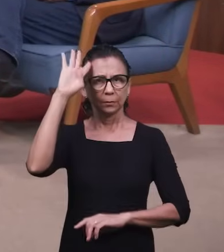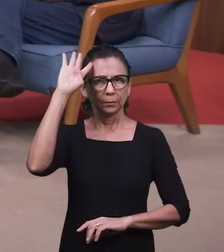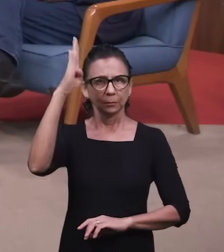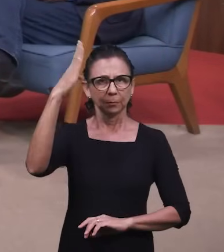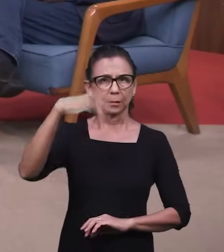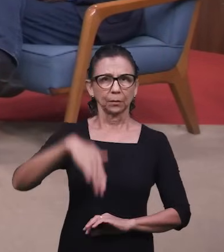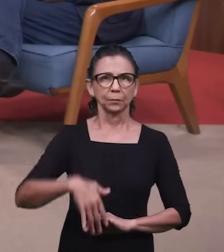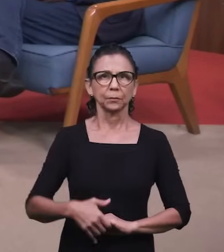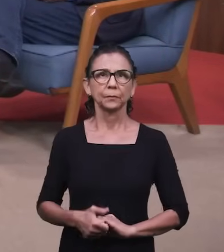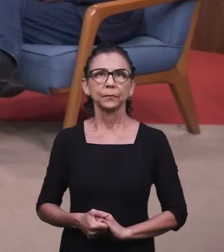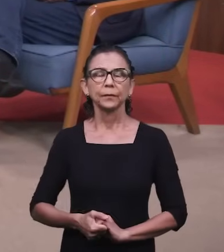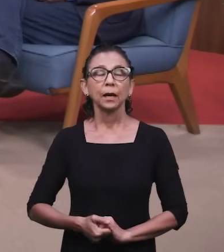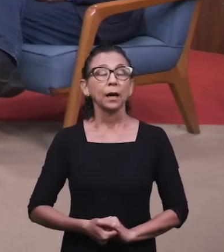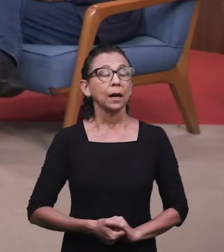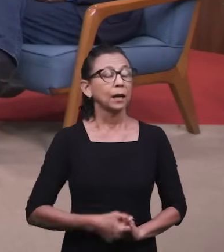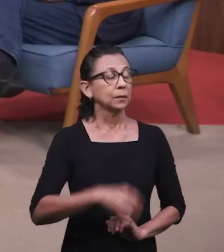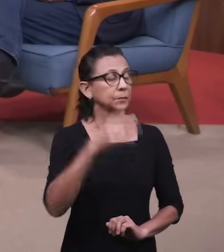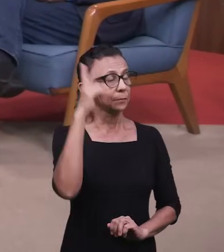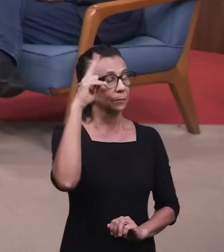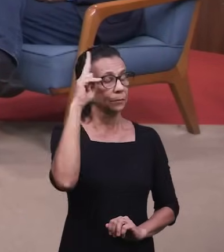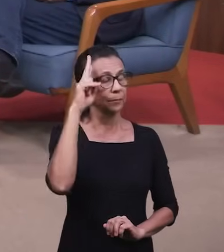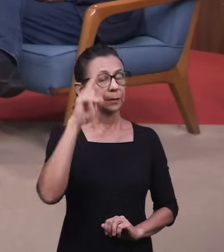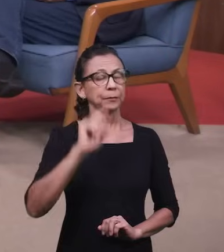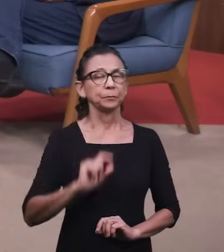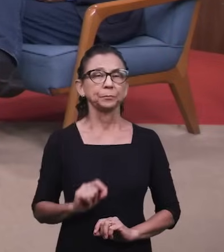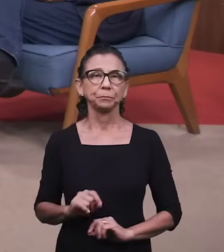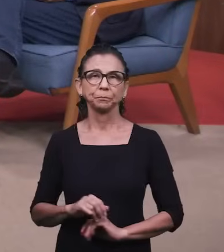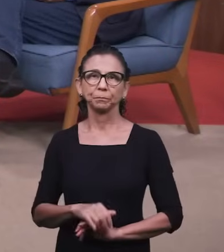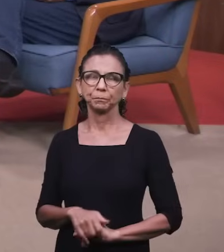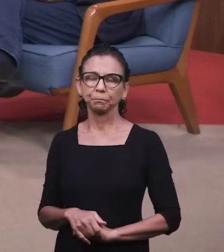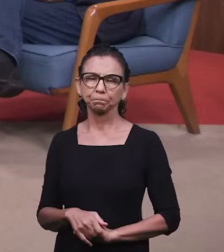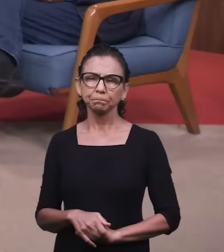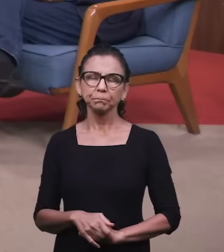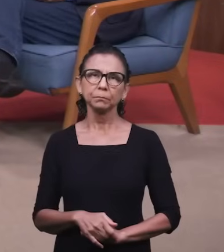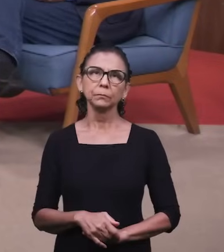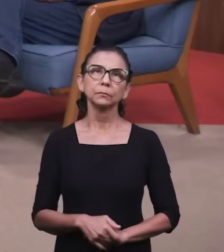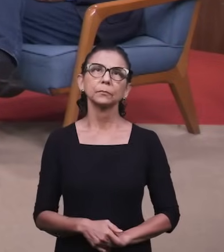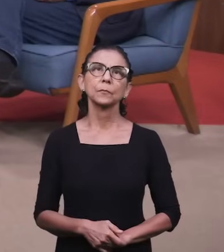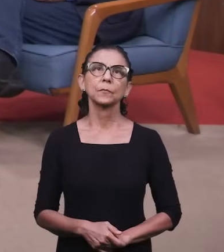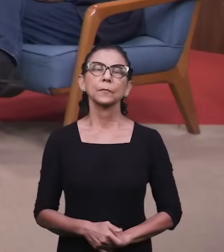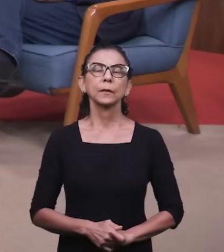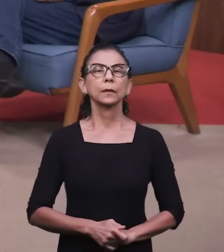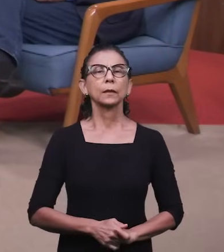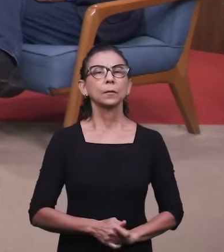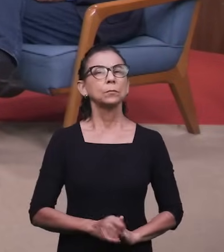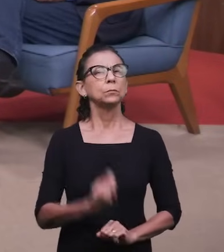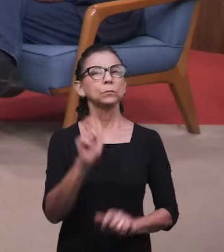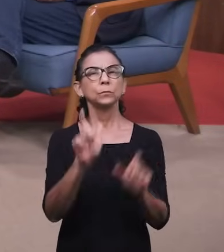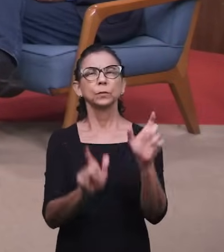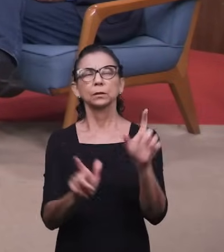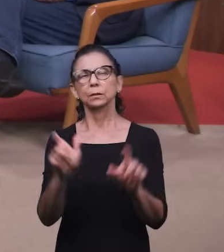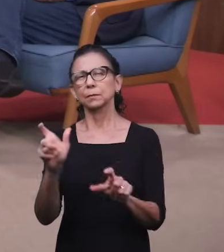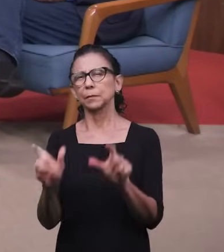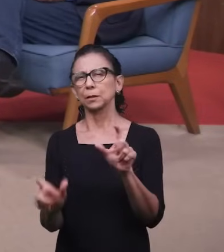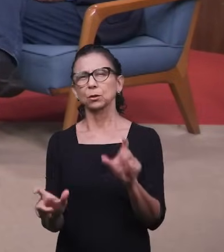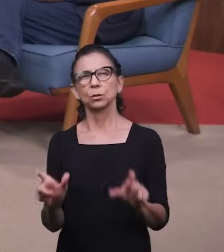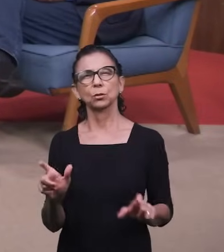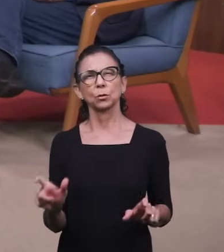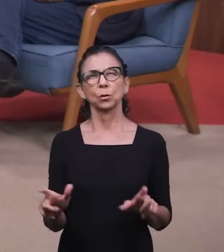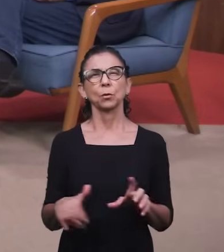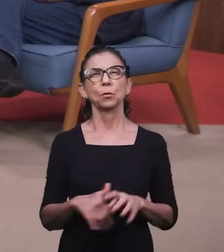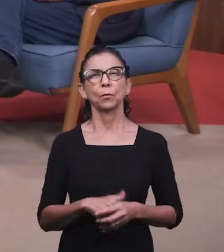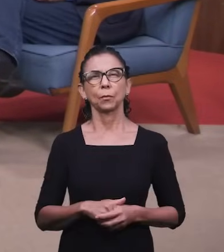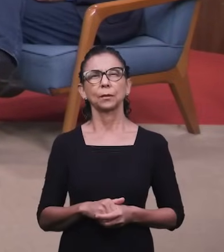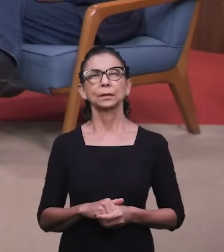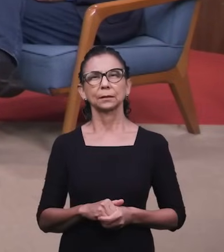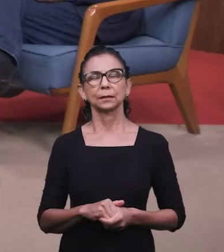profético, e me fez lembrar de uma coisa. Há muitas pessoas que creem, você vê isso,